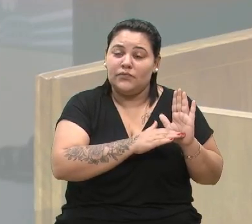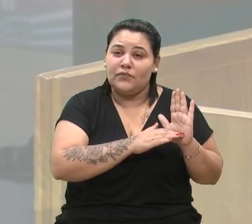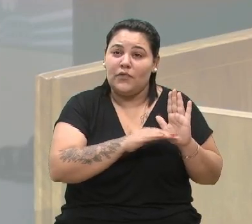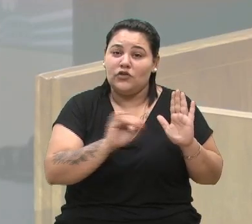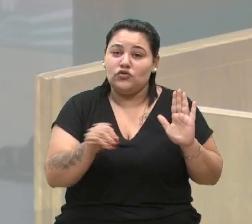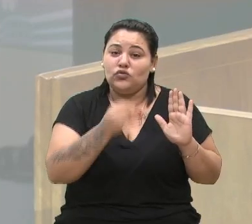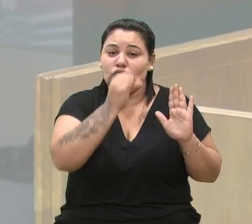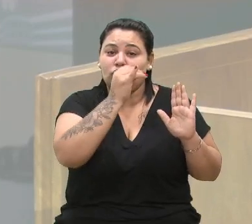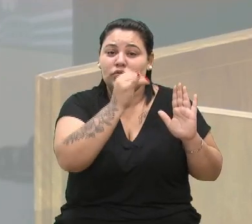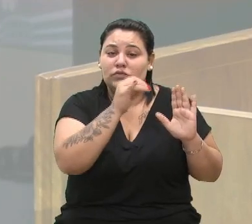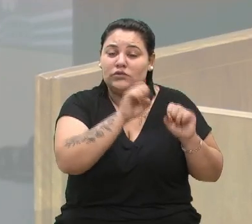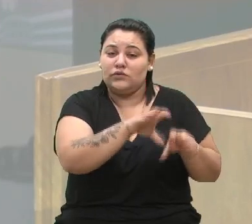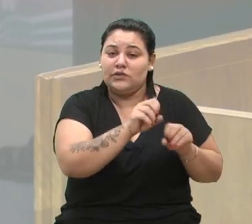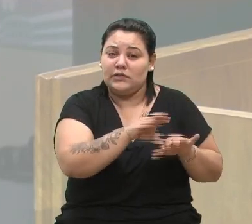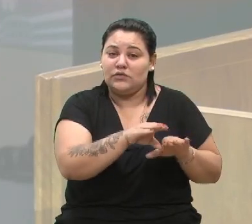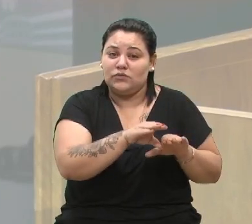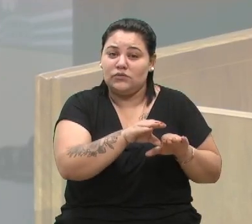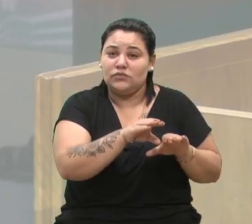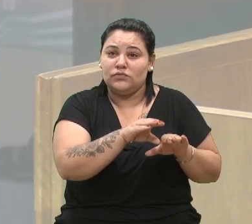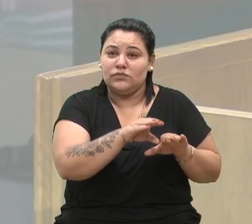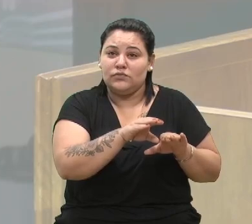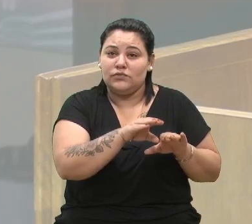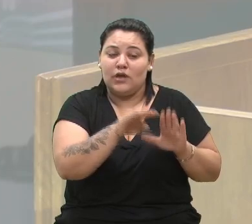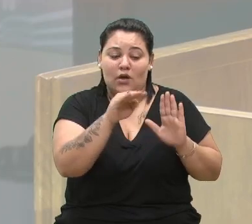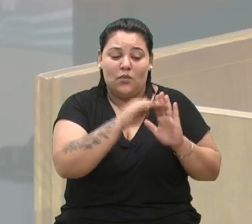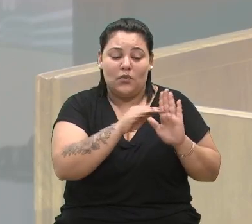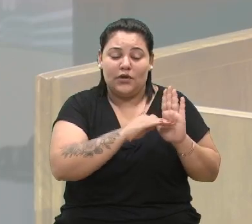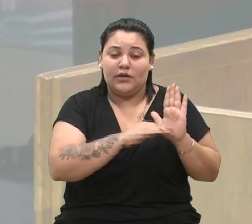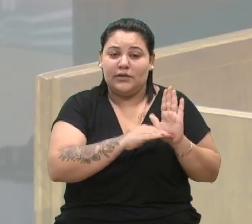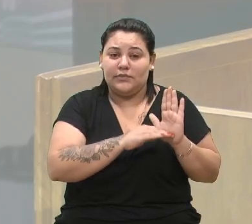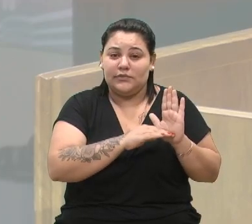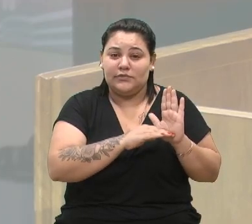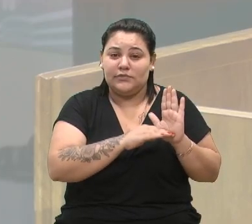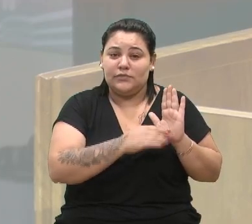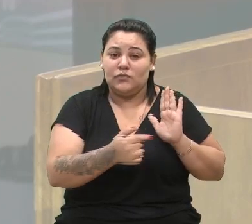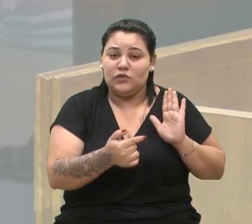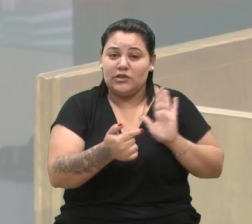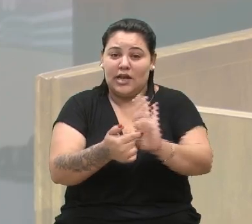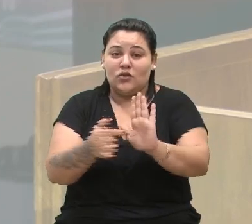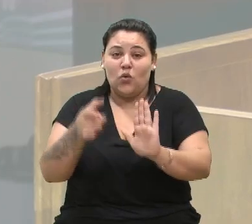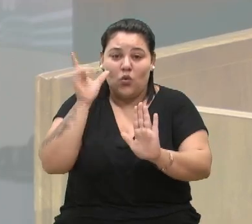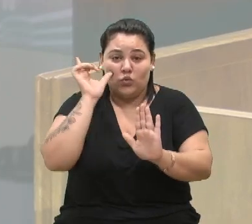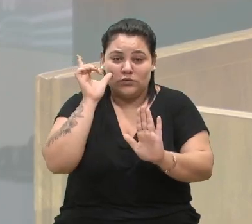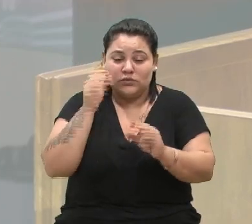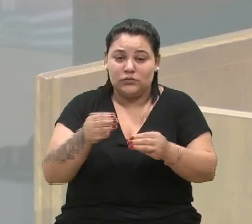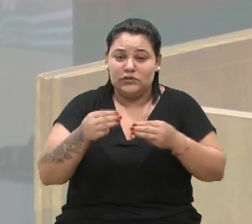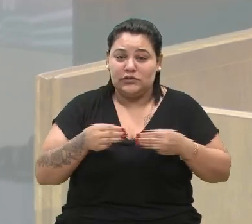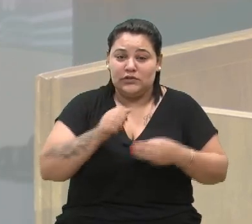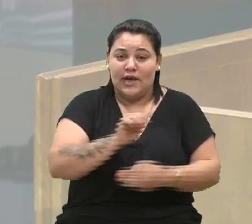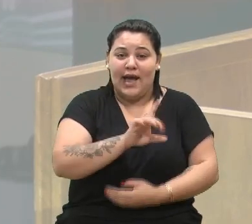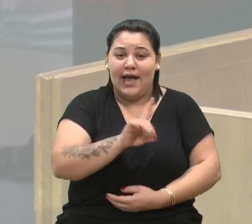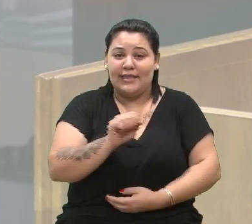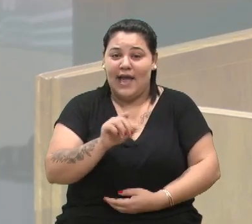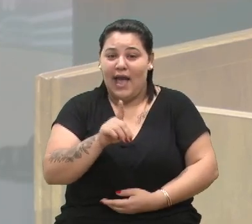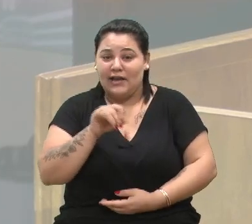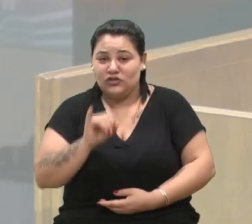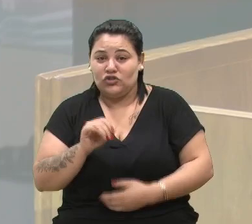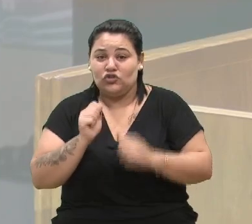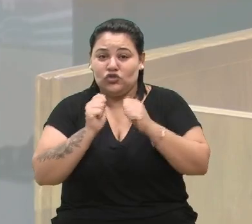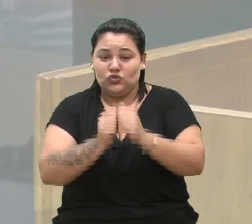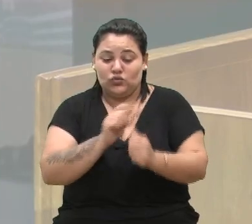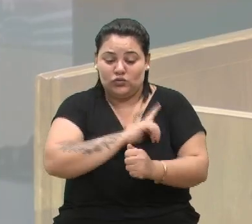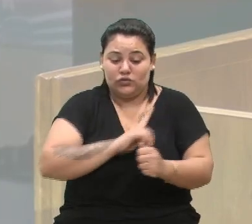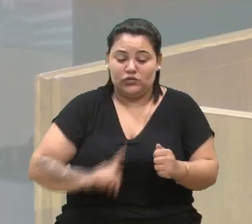programa que foi lançado ontem. O ministro Haddad reuniu com os governadores do estado do